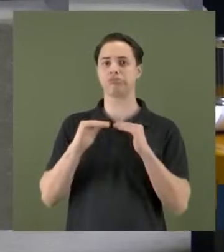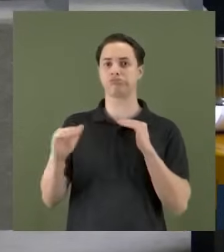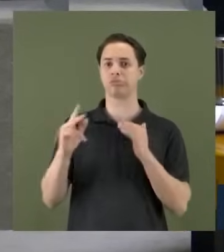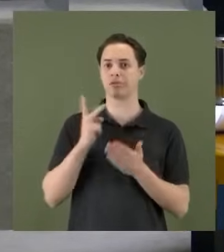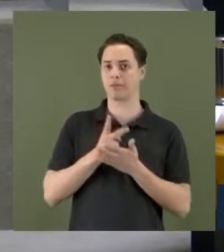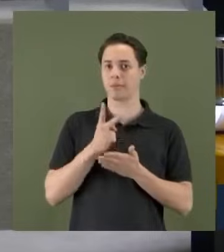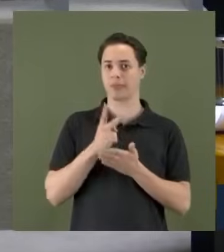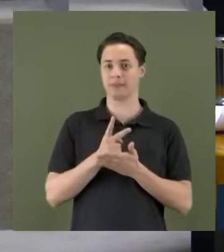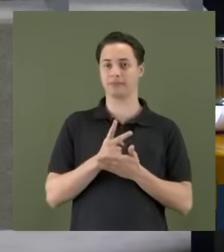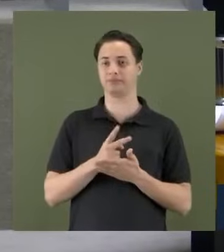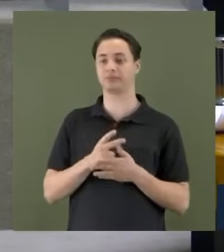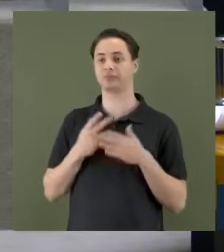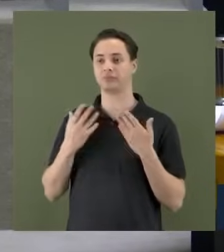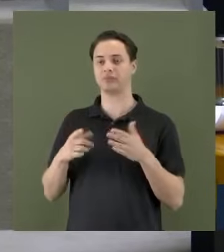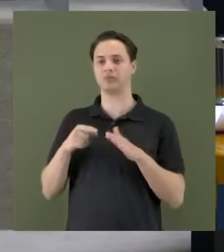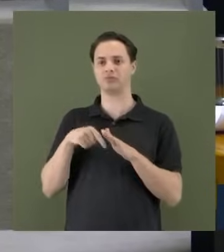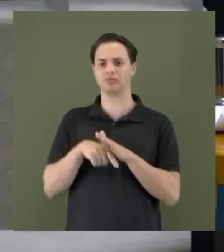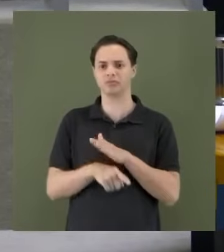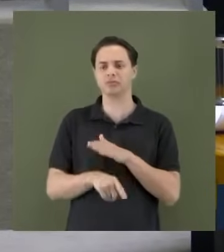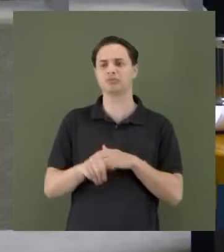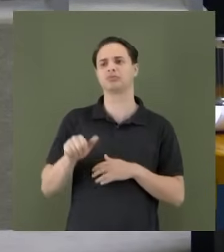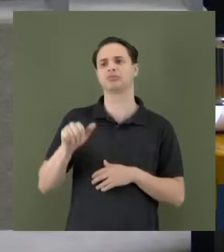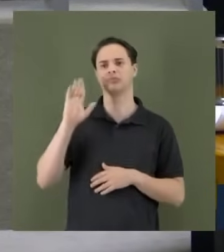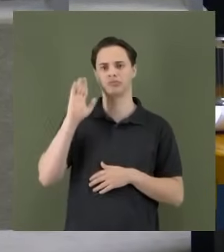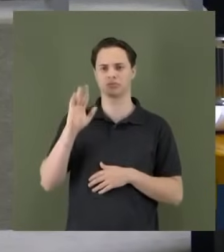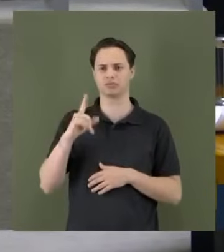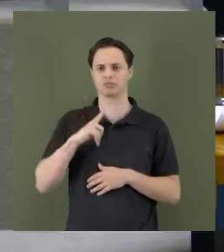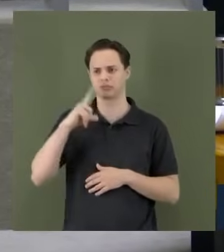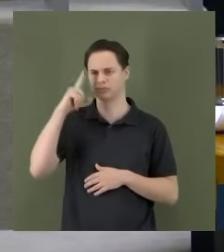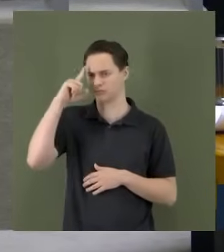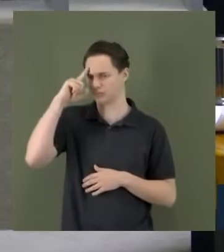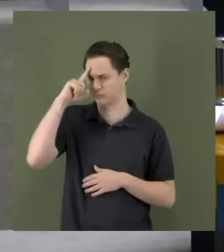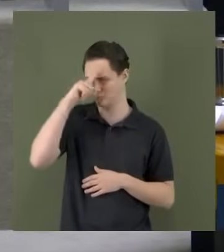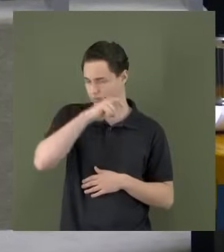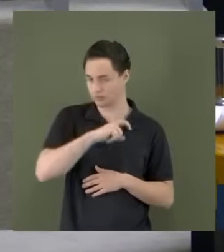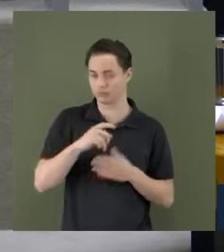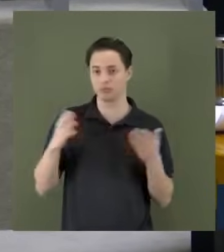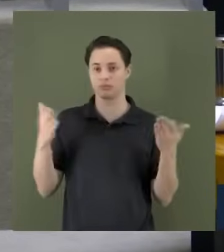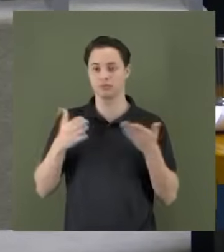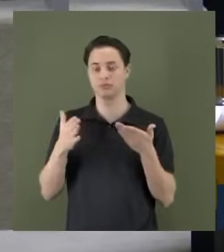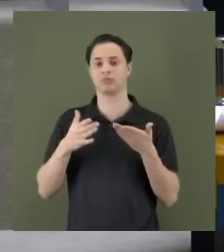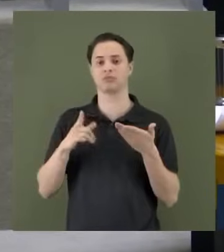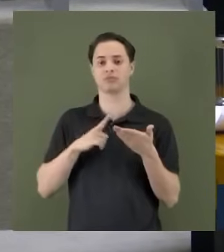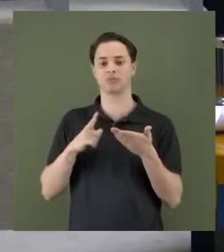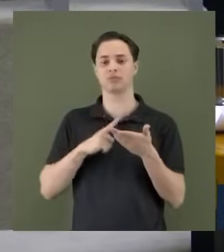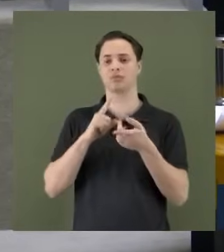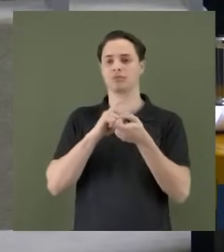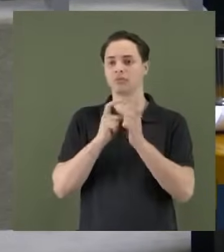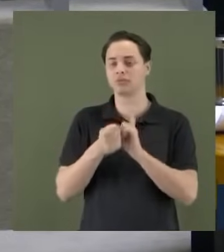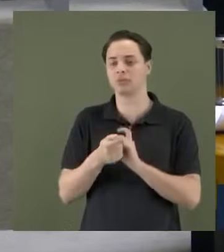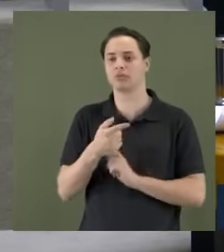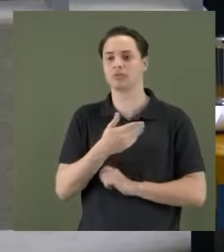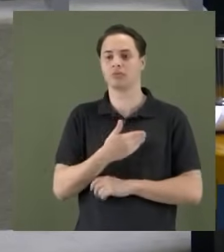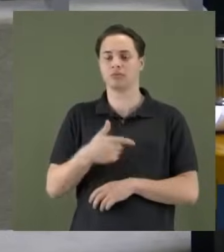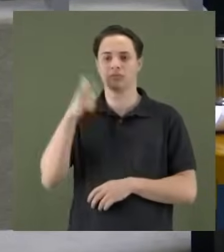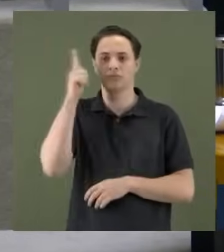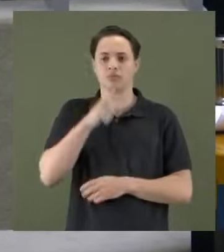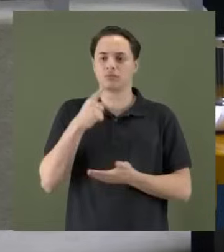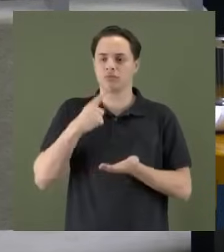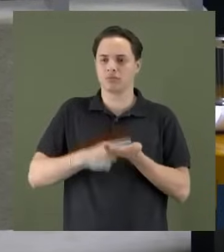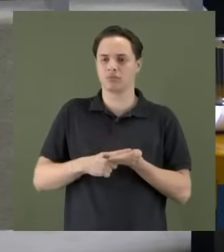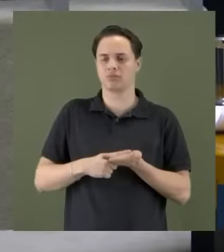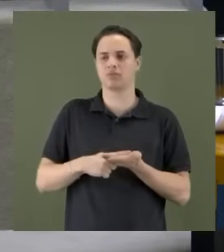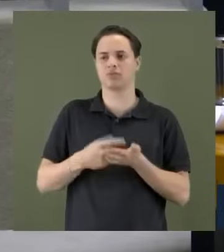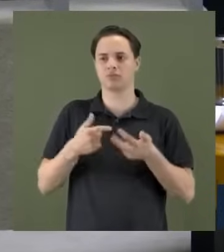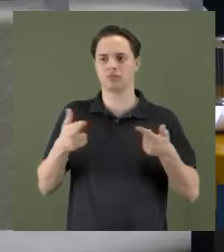O fosso se aprofunda. A dificuldade que a administração pública tem de cumprir com seus